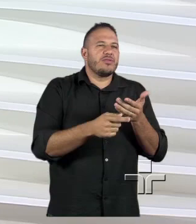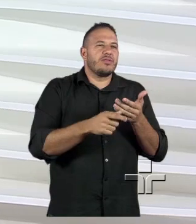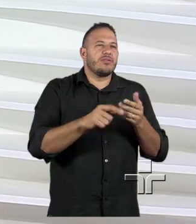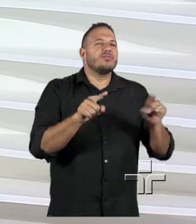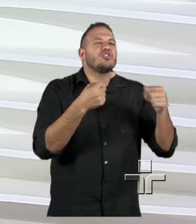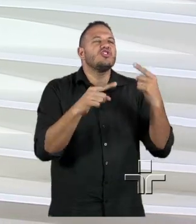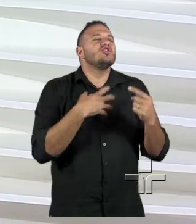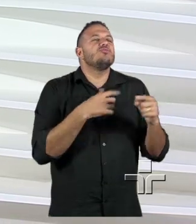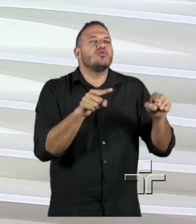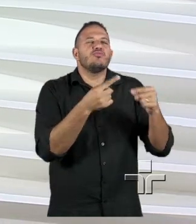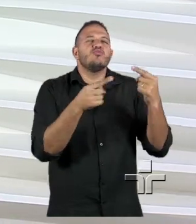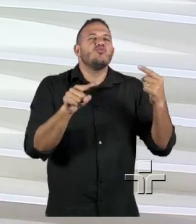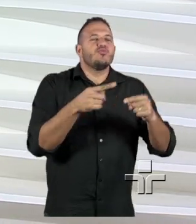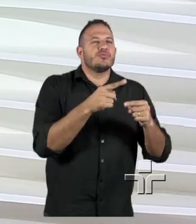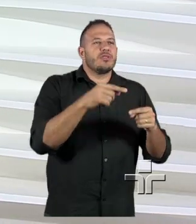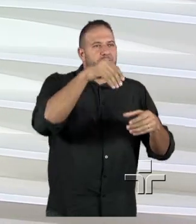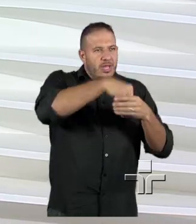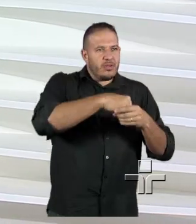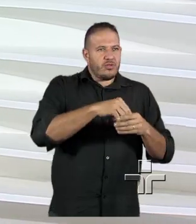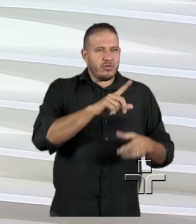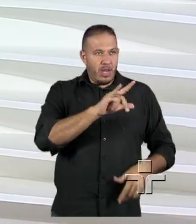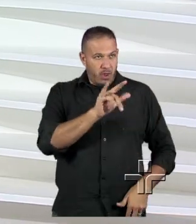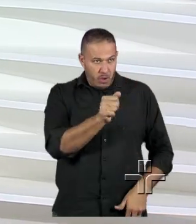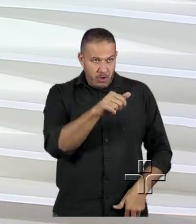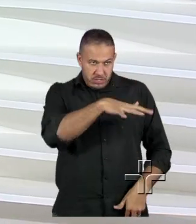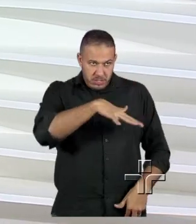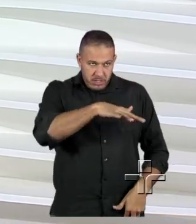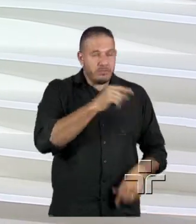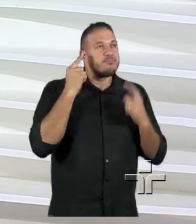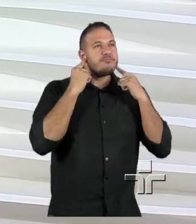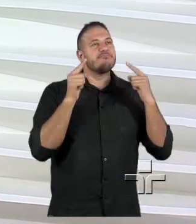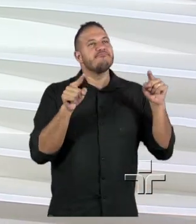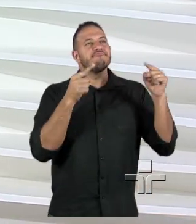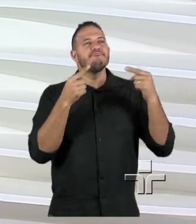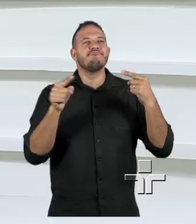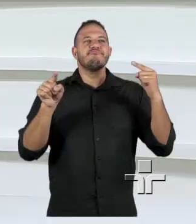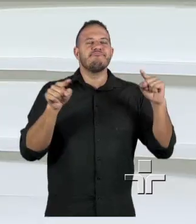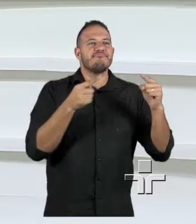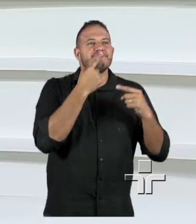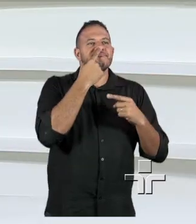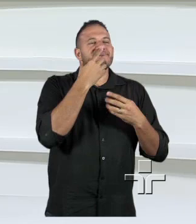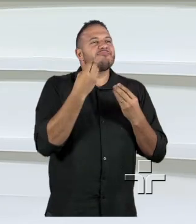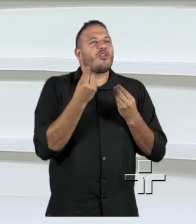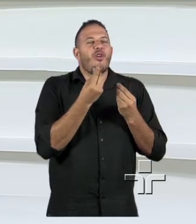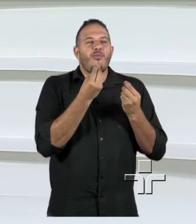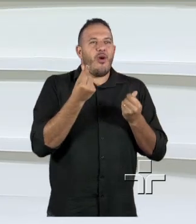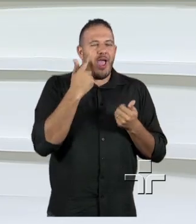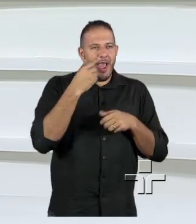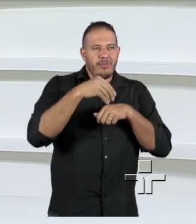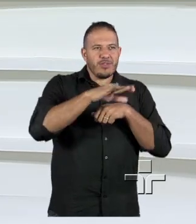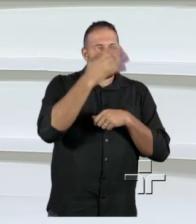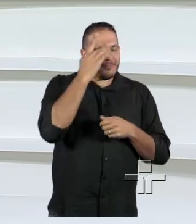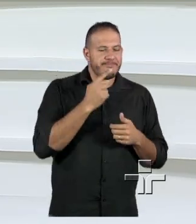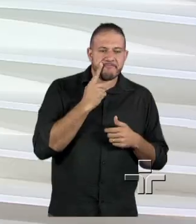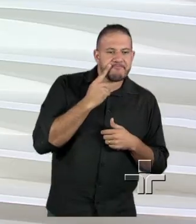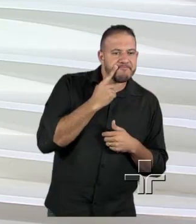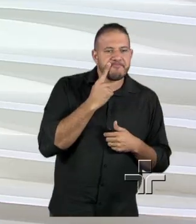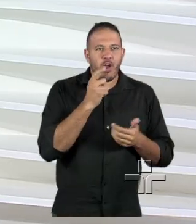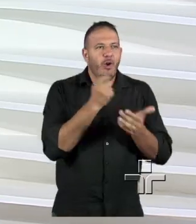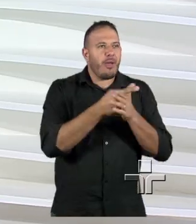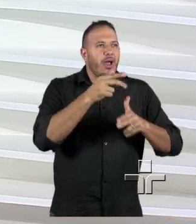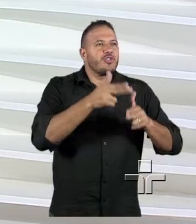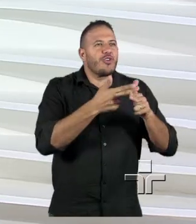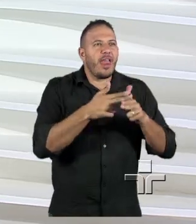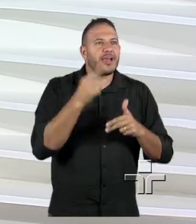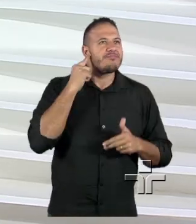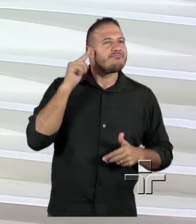de música que toca na loja tem a ver com a experiência do consumidor, o que a gente quer passar enquanto marca, né?